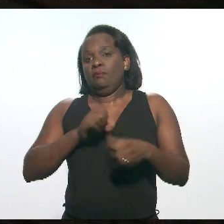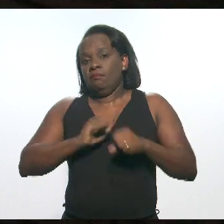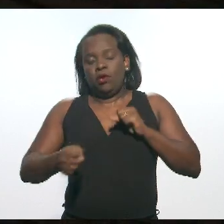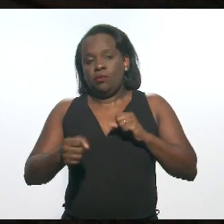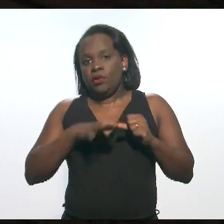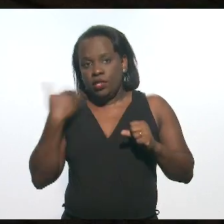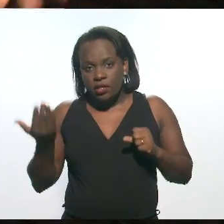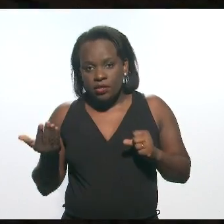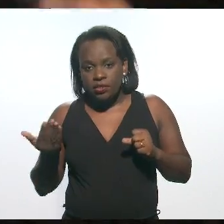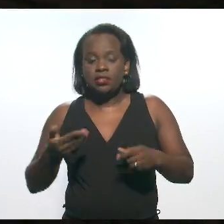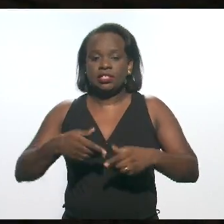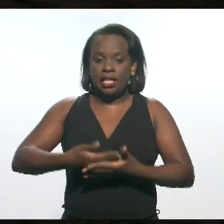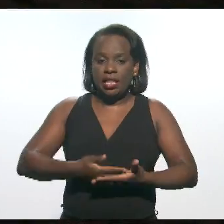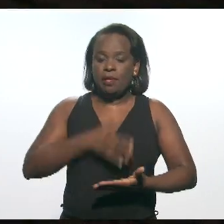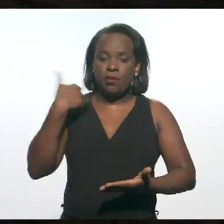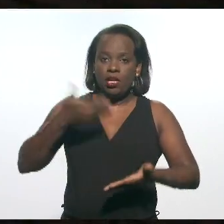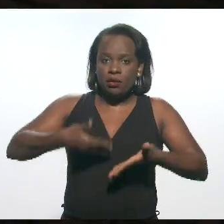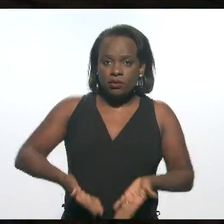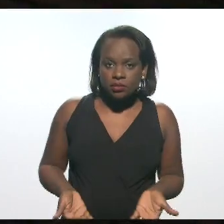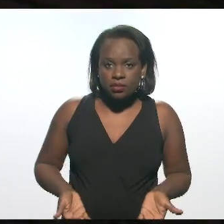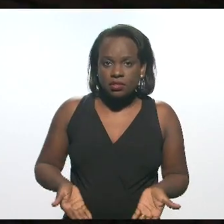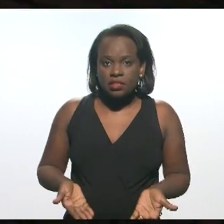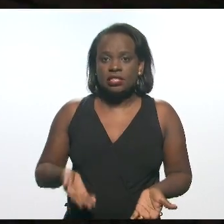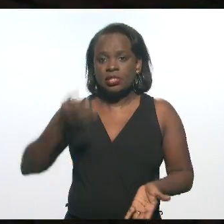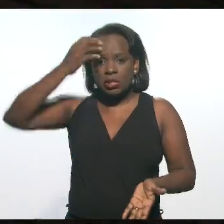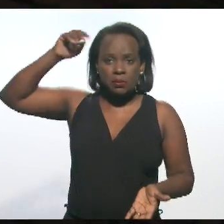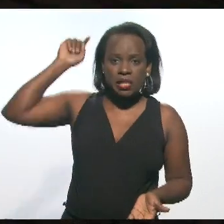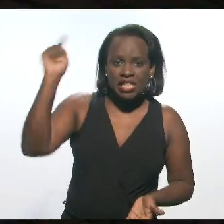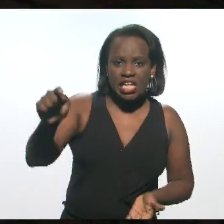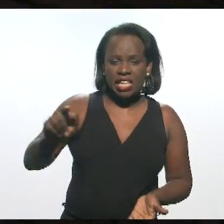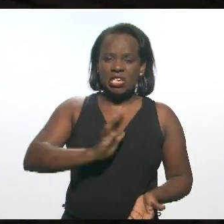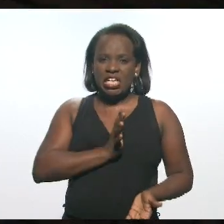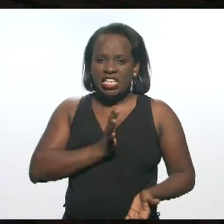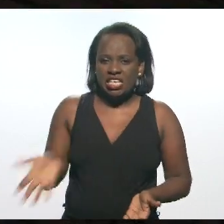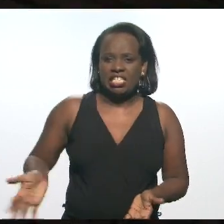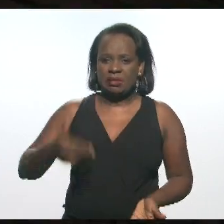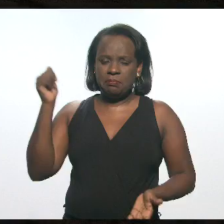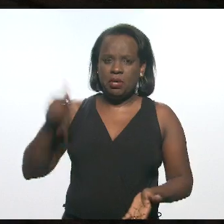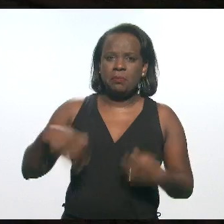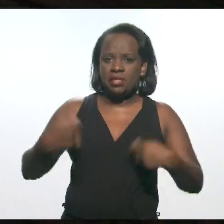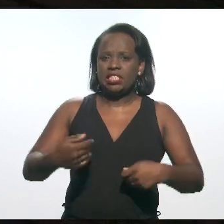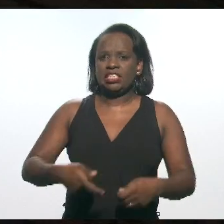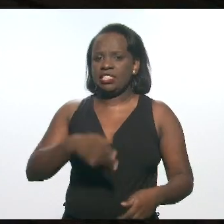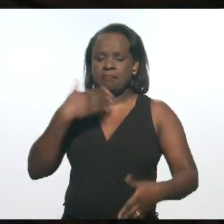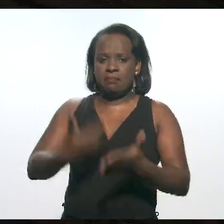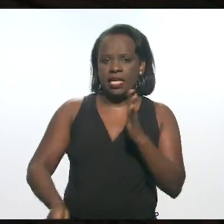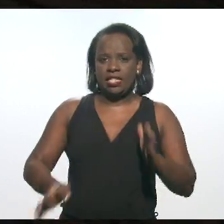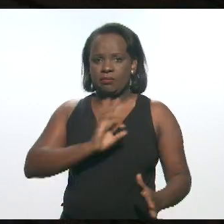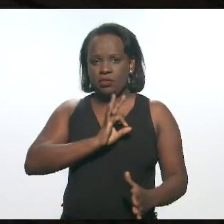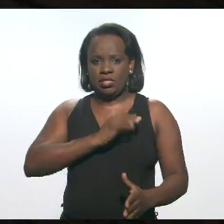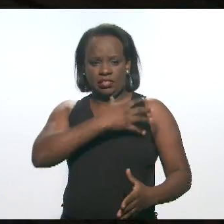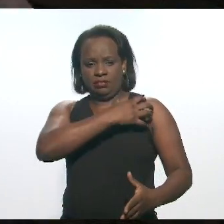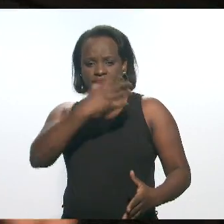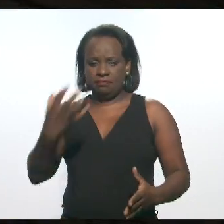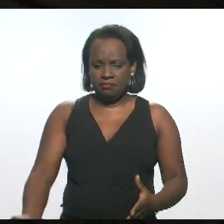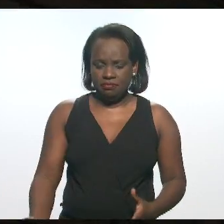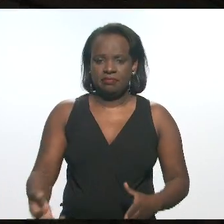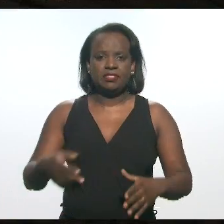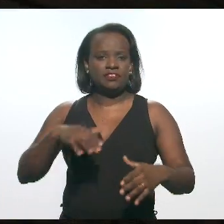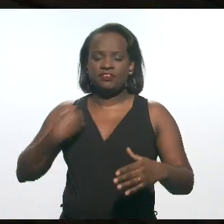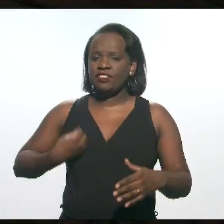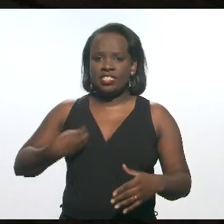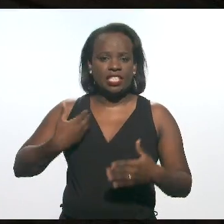morreu e perdeu aquele bebê esse desgraçado merece perder a sua fada e postar o resto